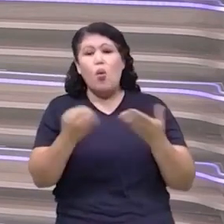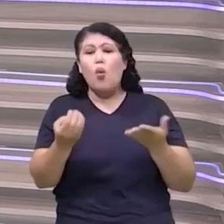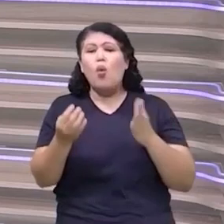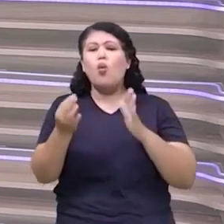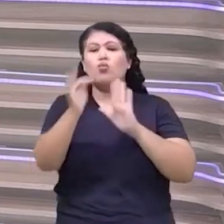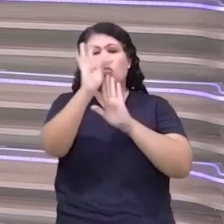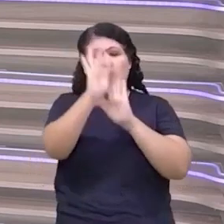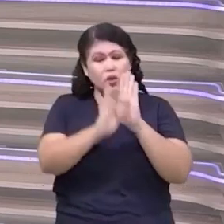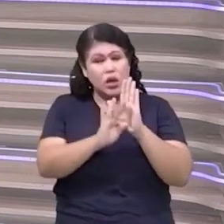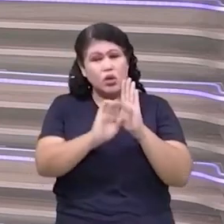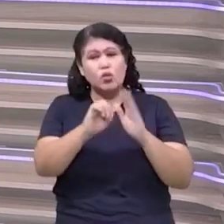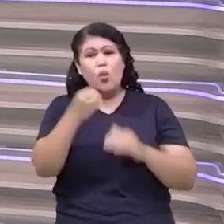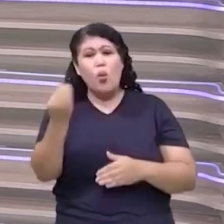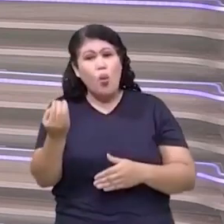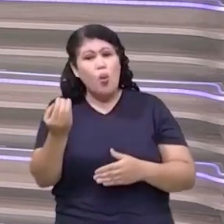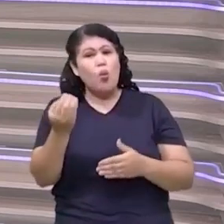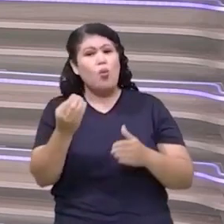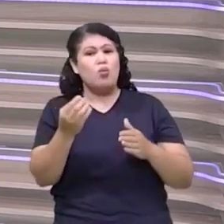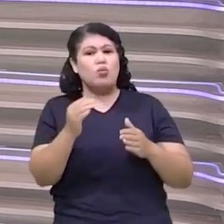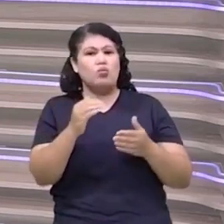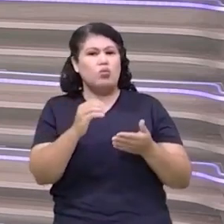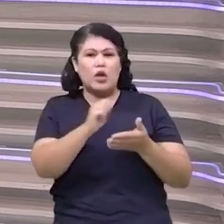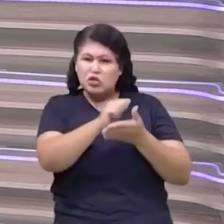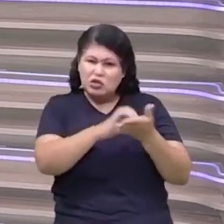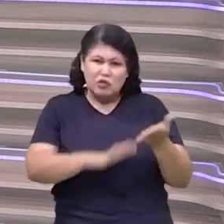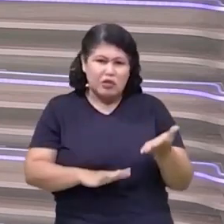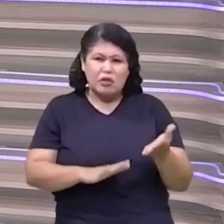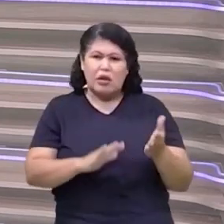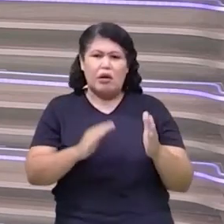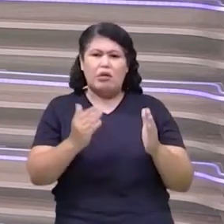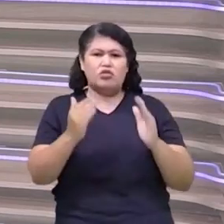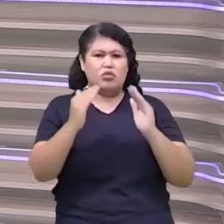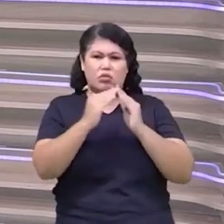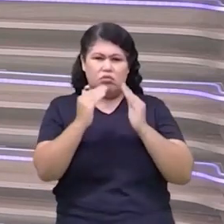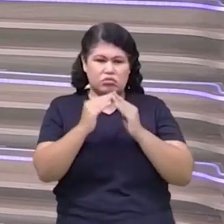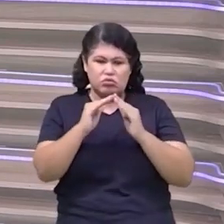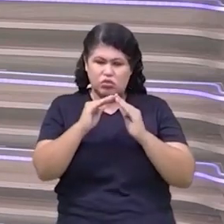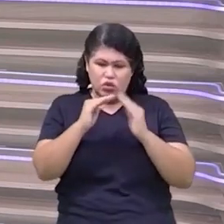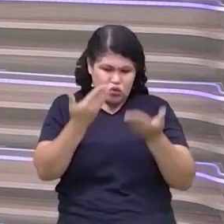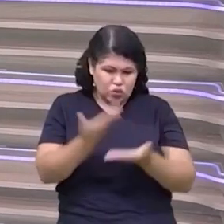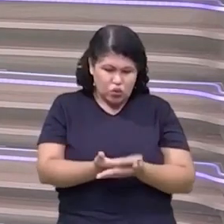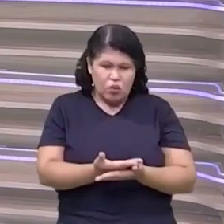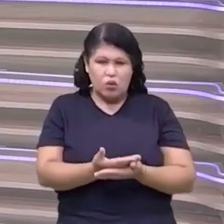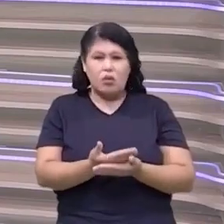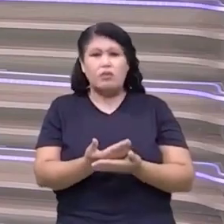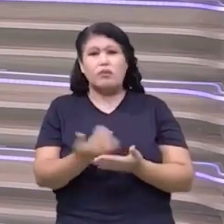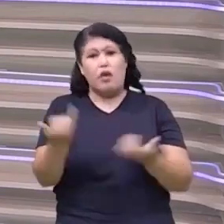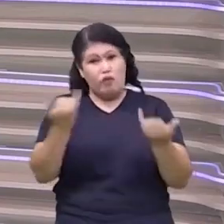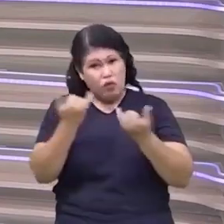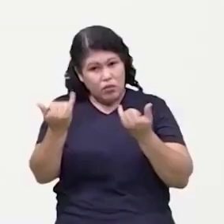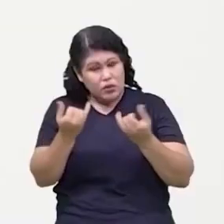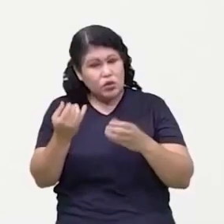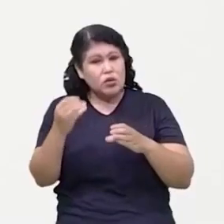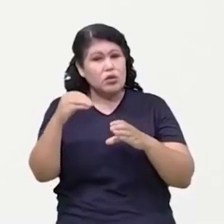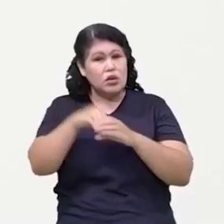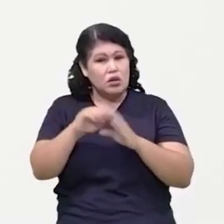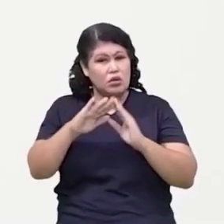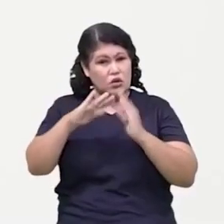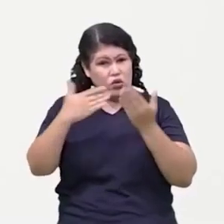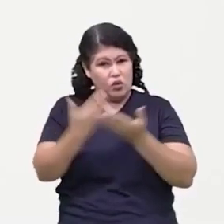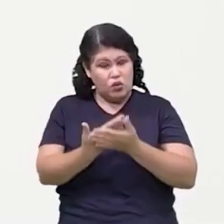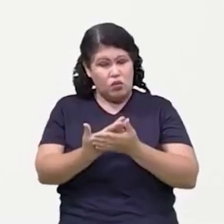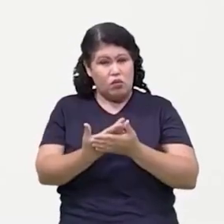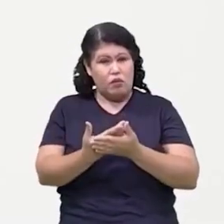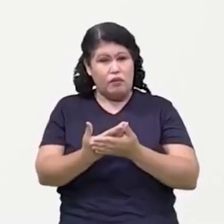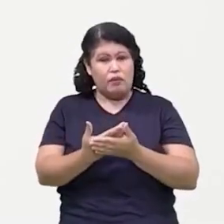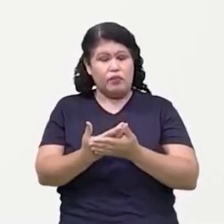no meu trabalhinho acadêmico, mas é para eu utilizar as informações que a gente tem na escola. Dentre os